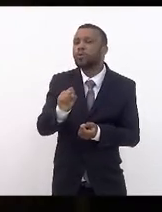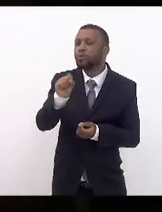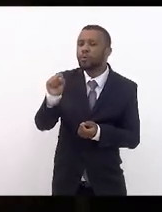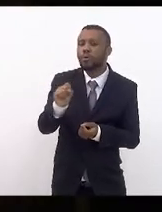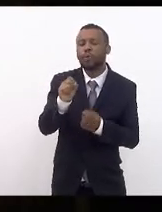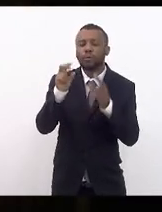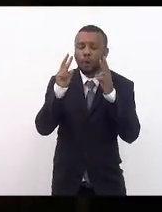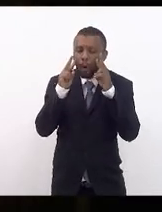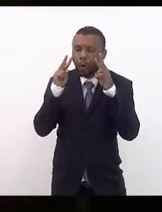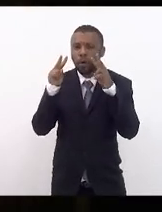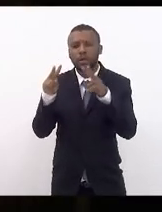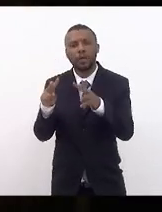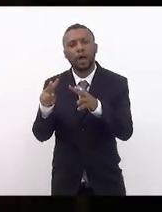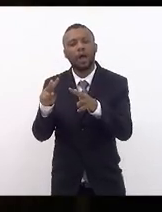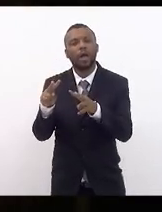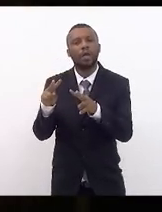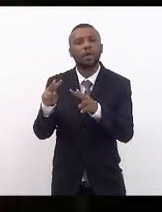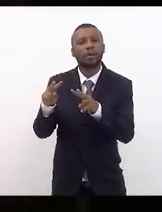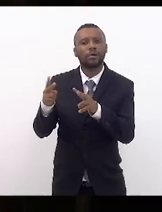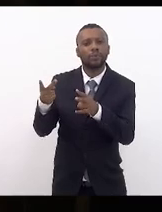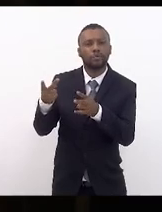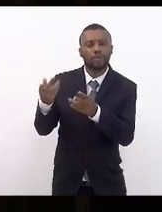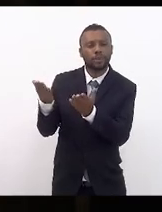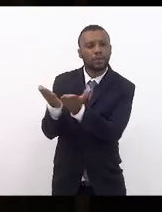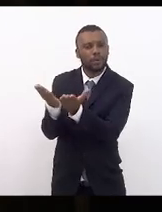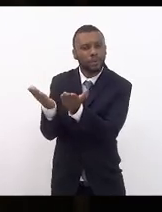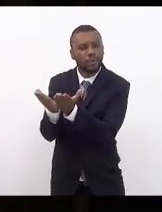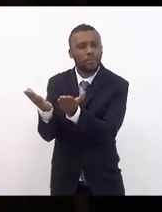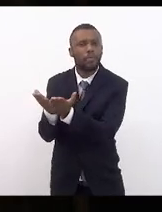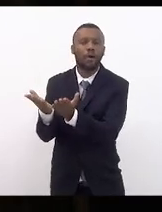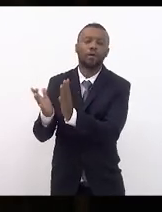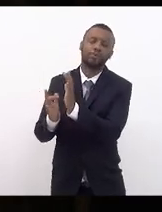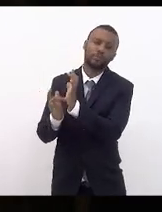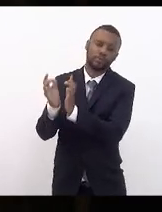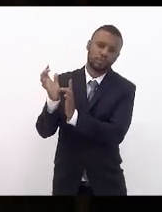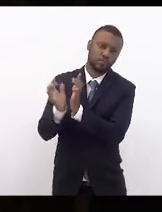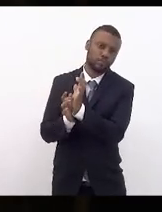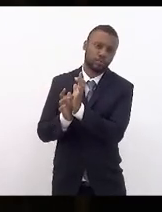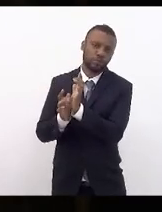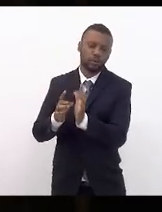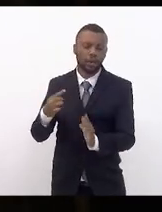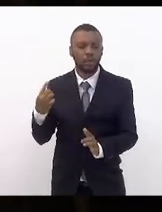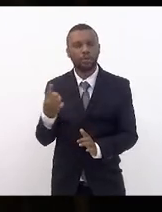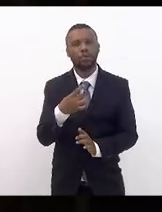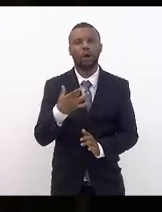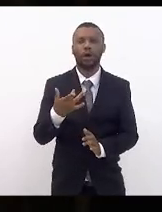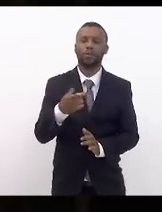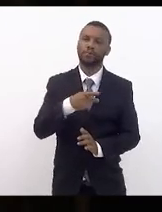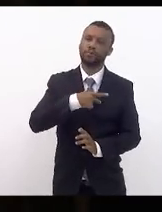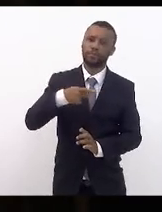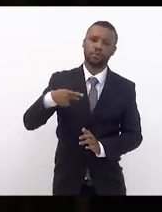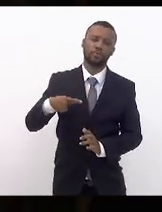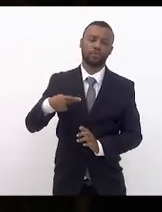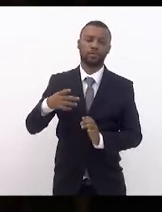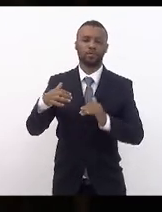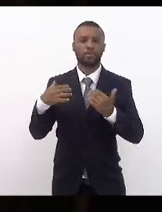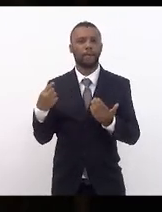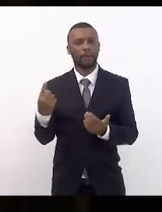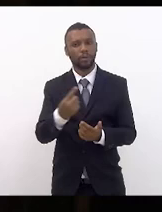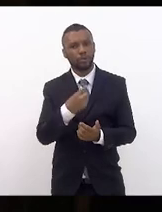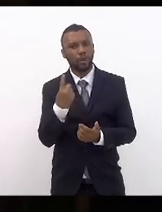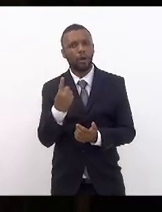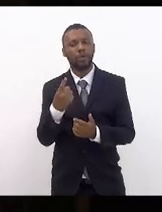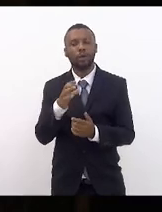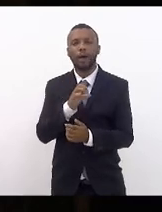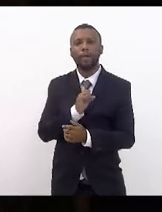considera os seus irmãos em Cristo e nós, os pastores. Então, para nós, o seu amor a